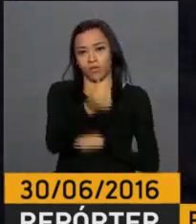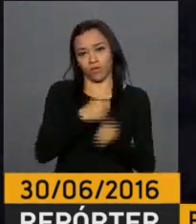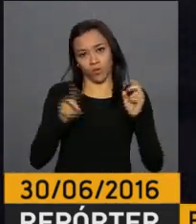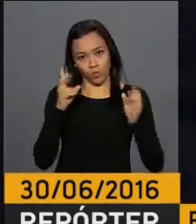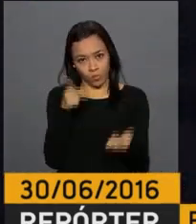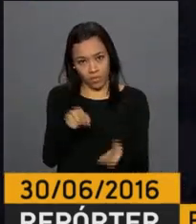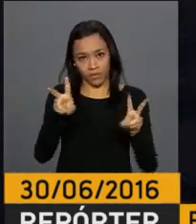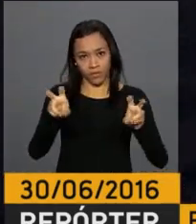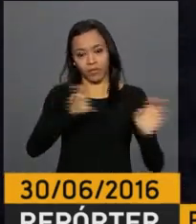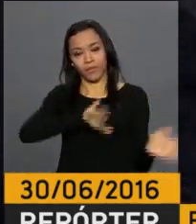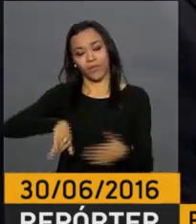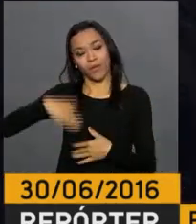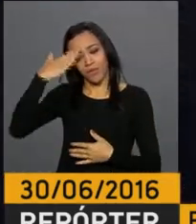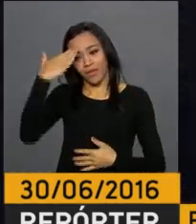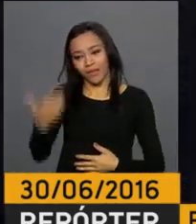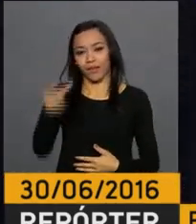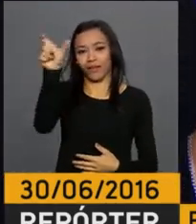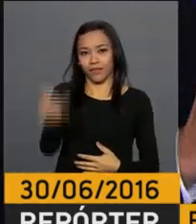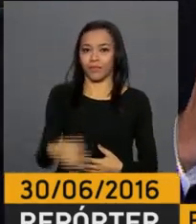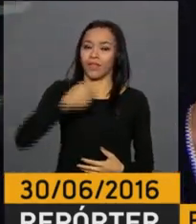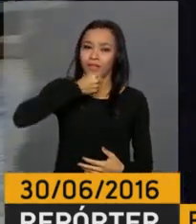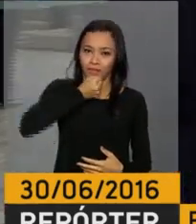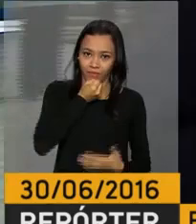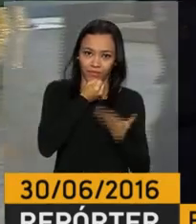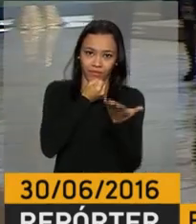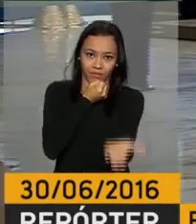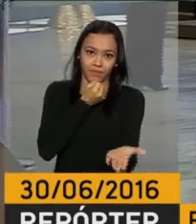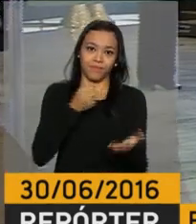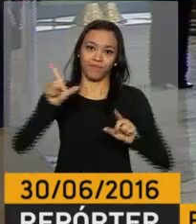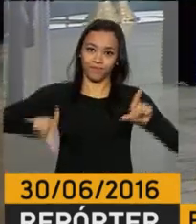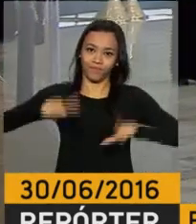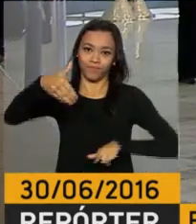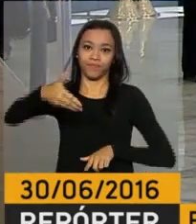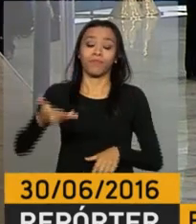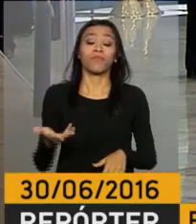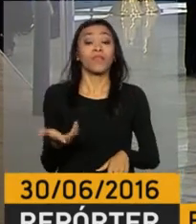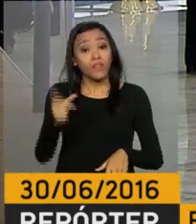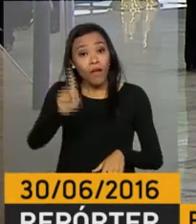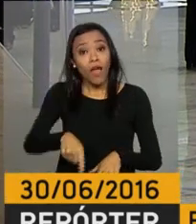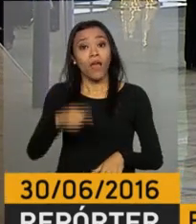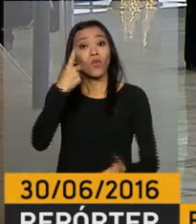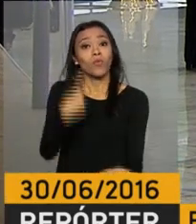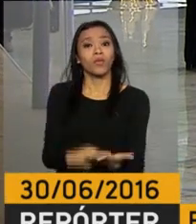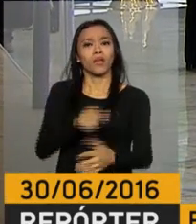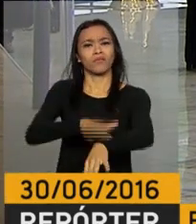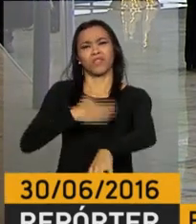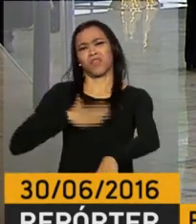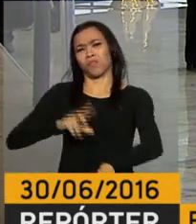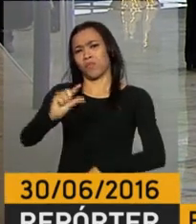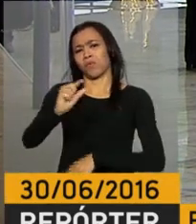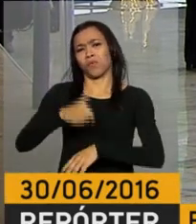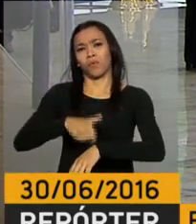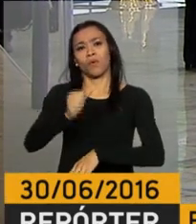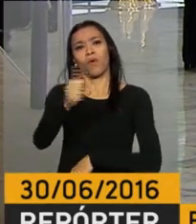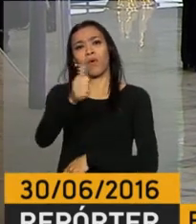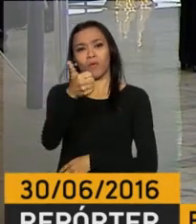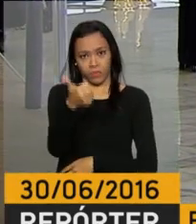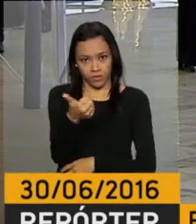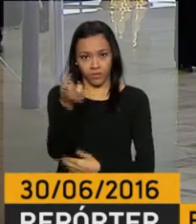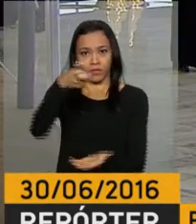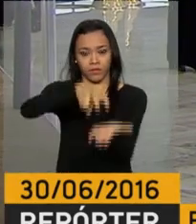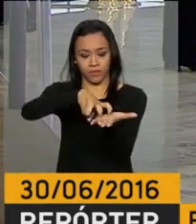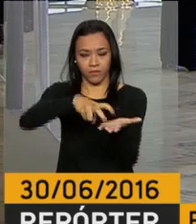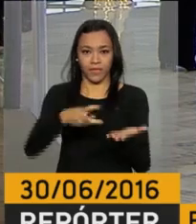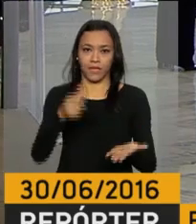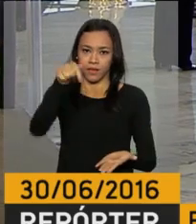Presidente Eu agradeço muito a entrevista aqui ao vivo n na TV NBR Então é isso essa cerimônia marcada para daqui a pouco a partir das 11 horas da